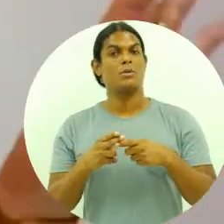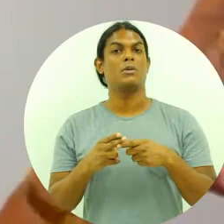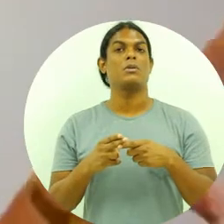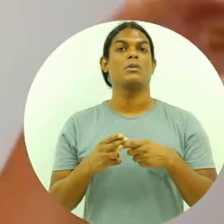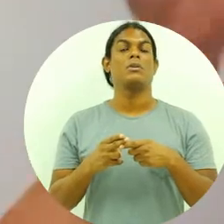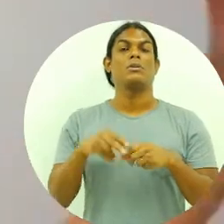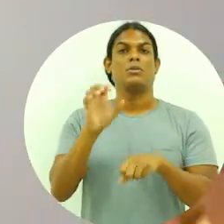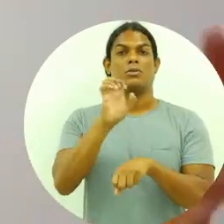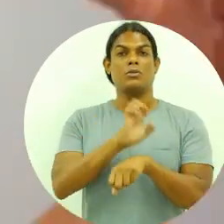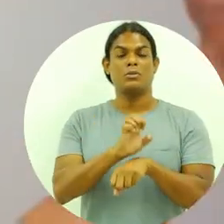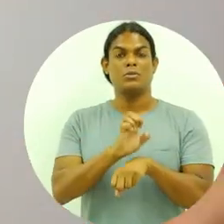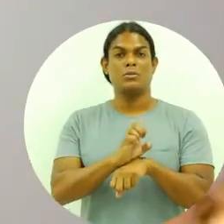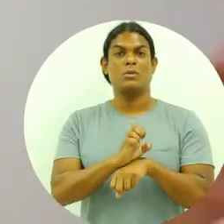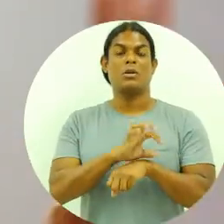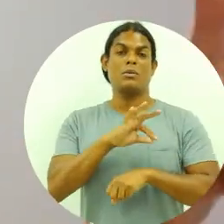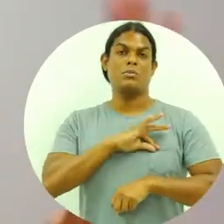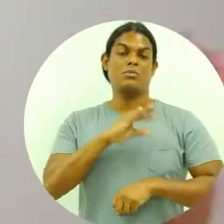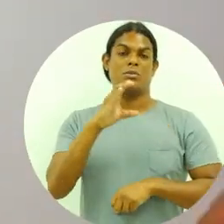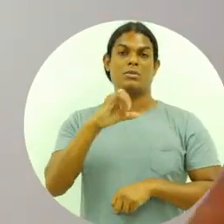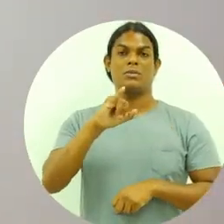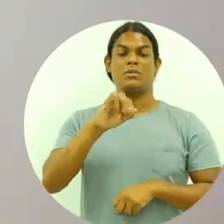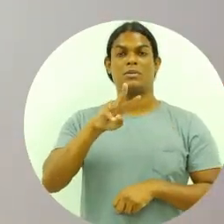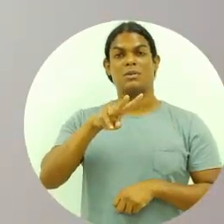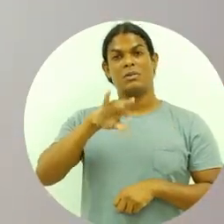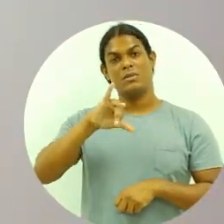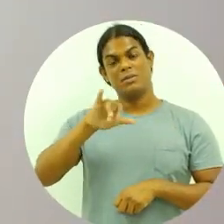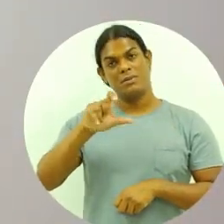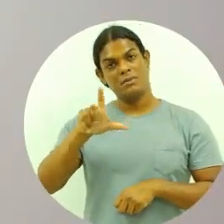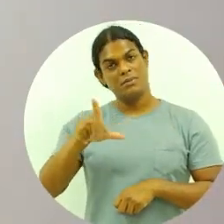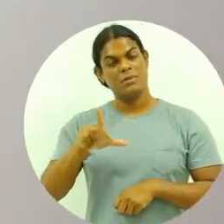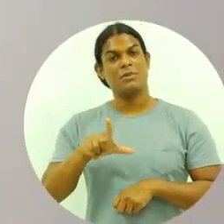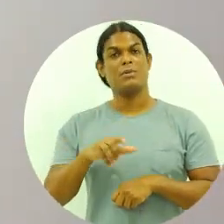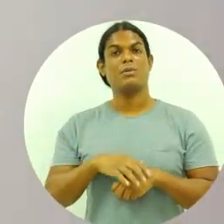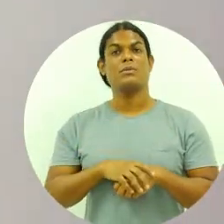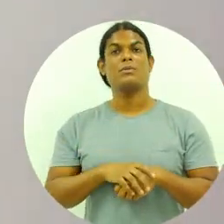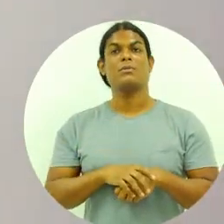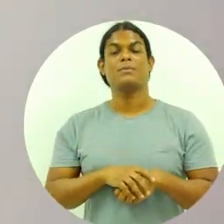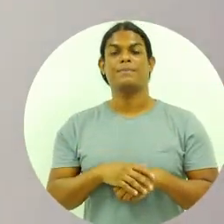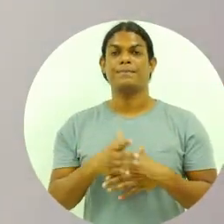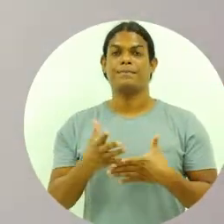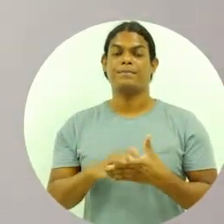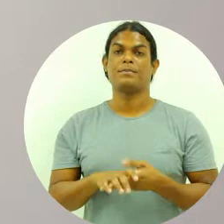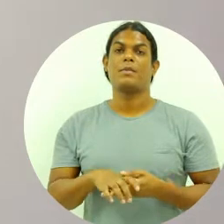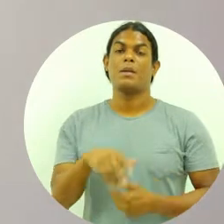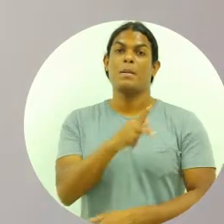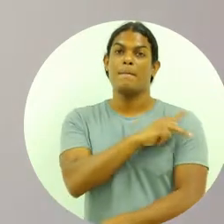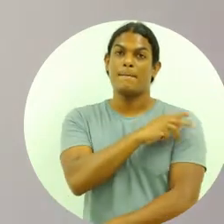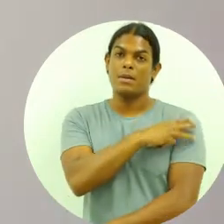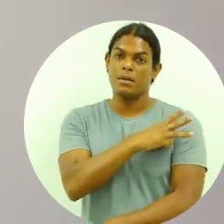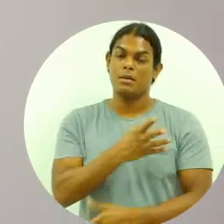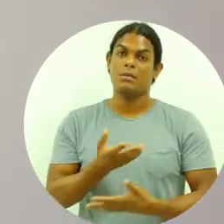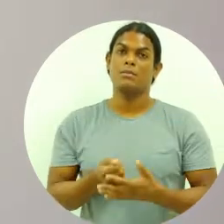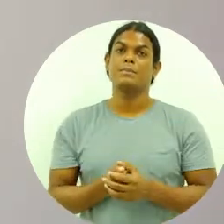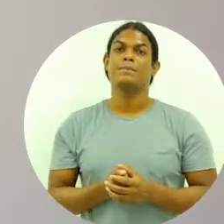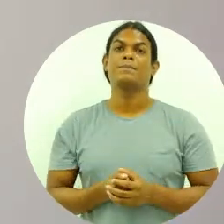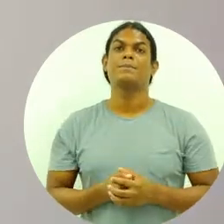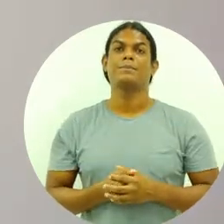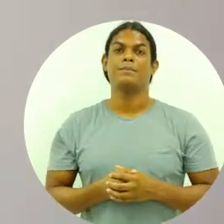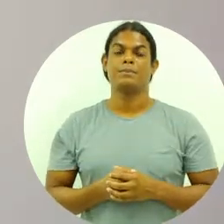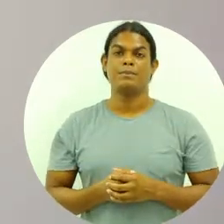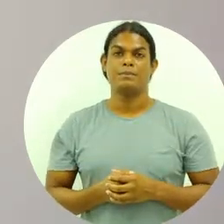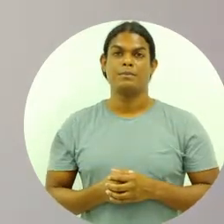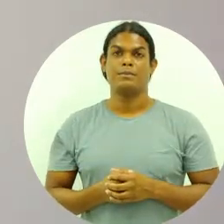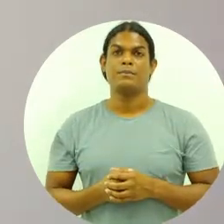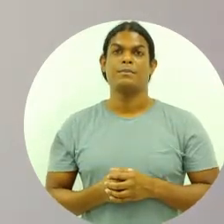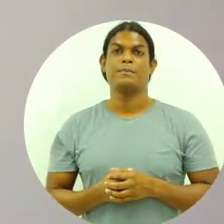do Estado, que tem polícia civil, polícia militar, não tem nada a ver. Esse poder de polícia é o poder que a administração pública tem de restringir alguns atos